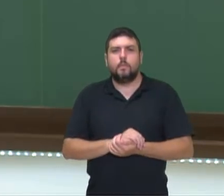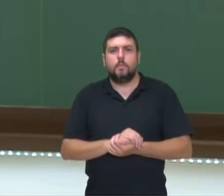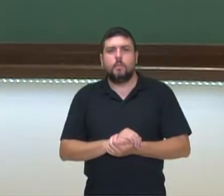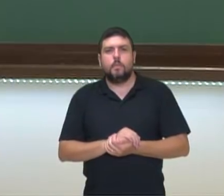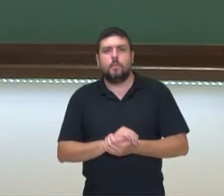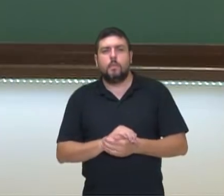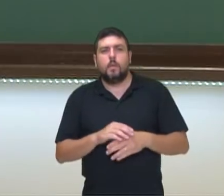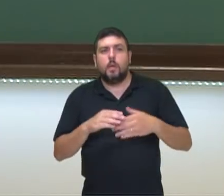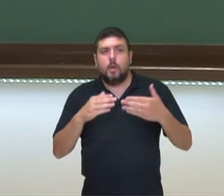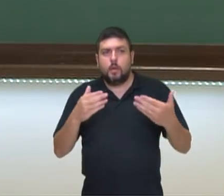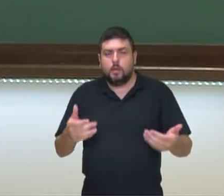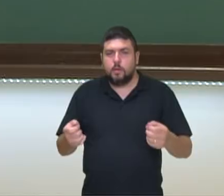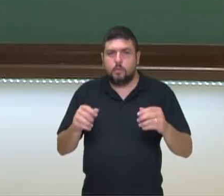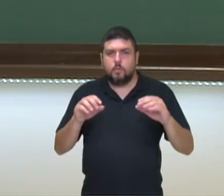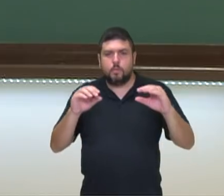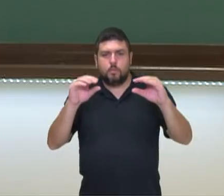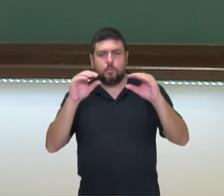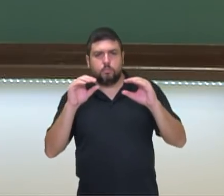meu subtraindo,